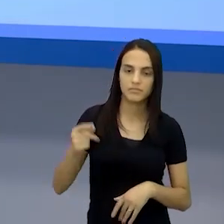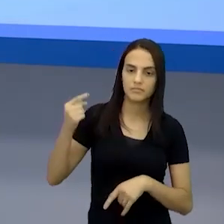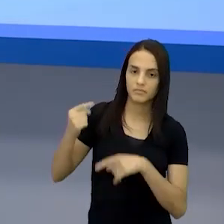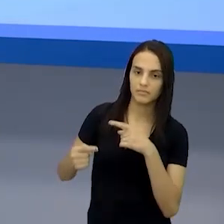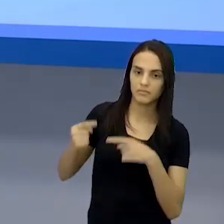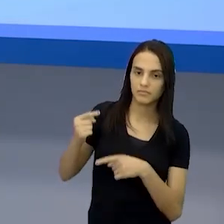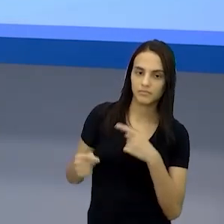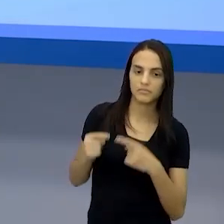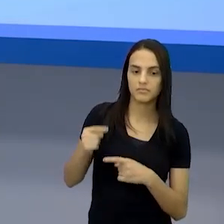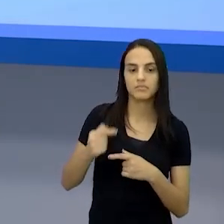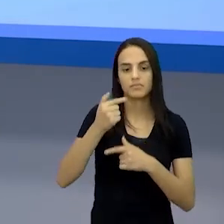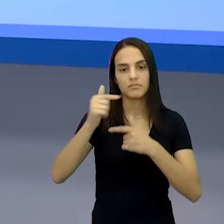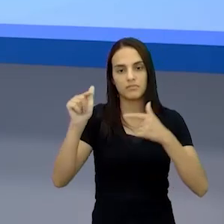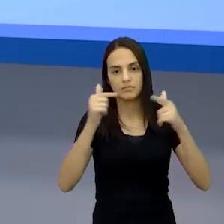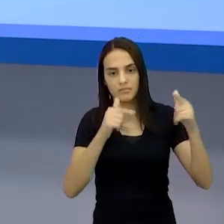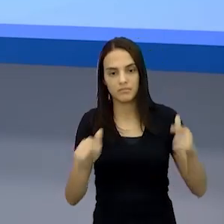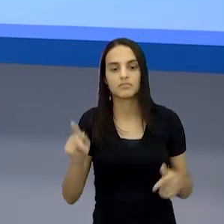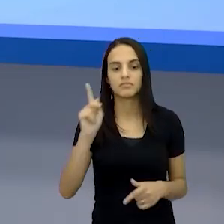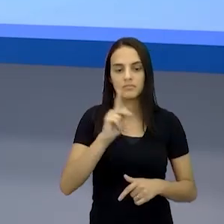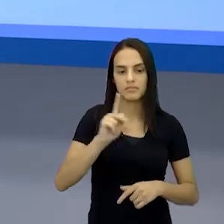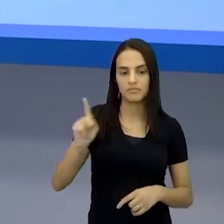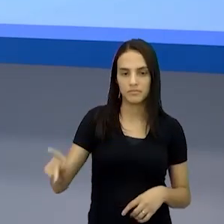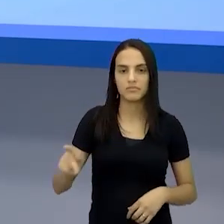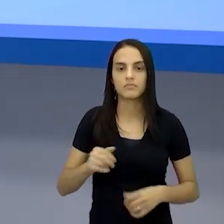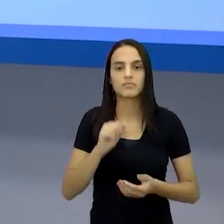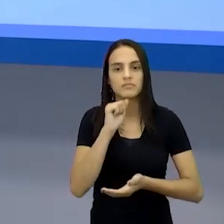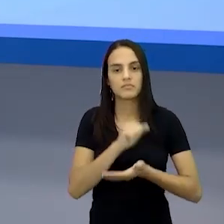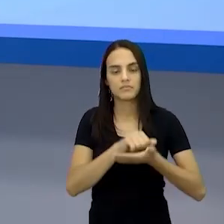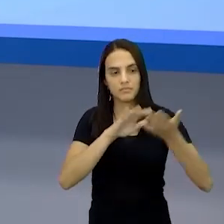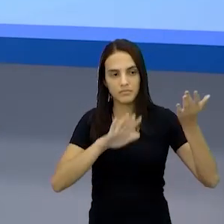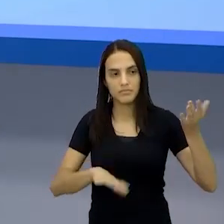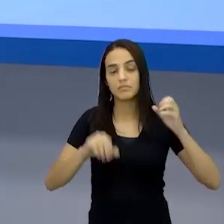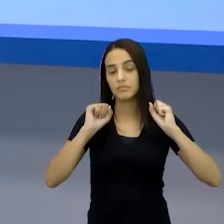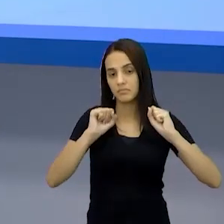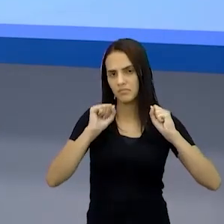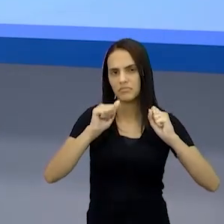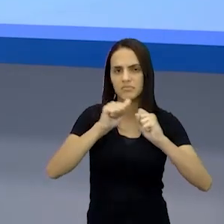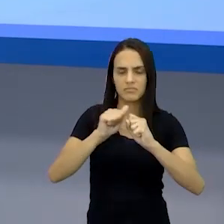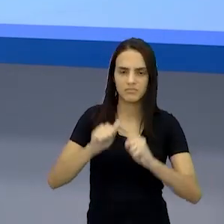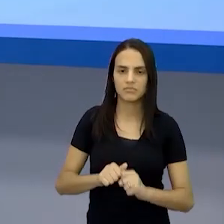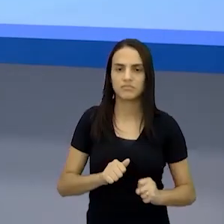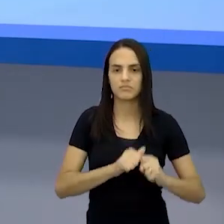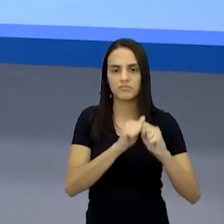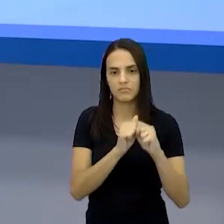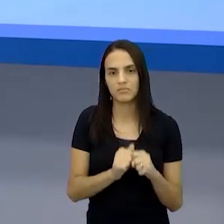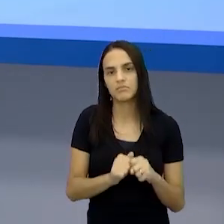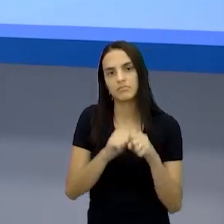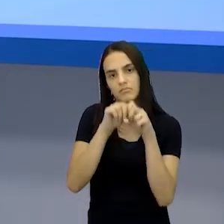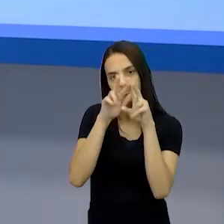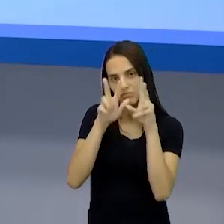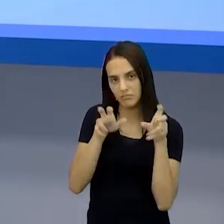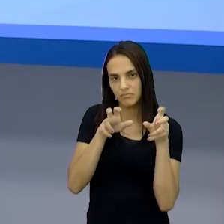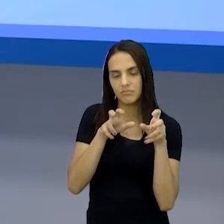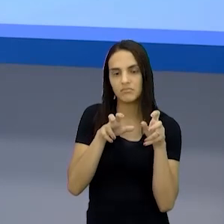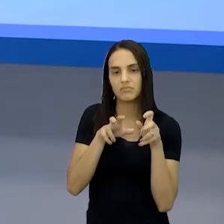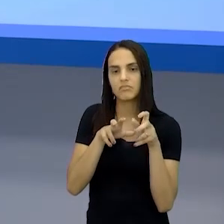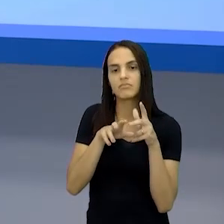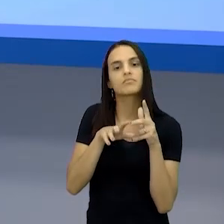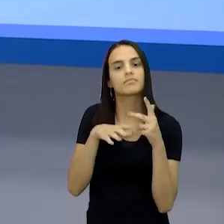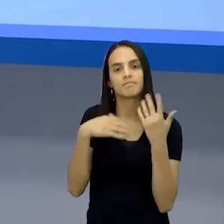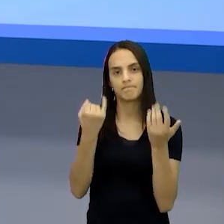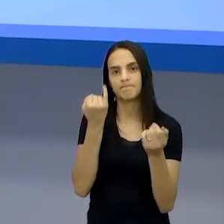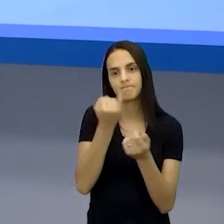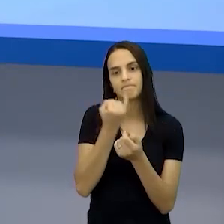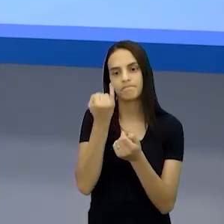discutir, né, com outro professor, né, as atividades que podem ser realizadas sobre esse assunto, é uma